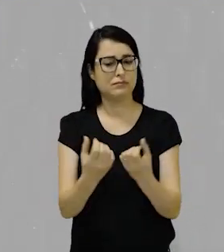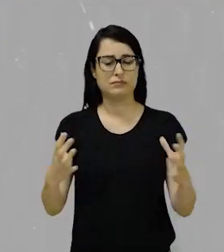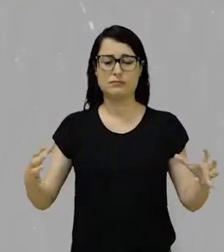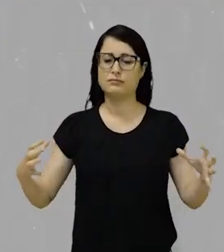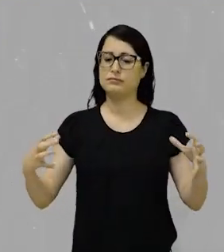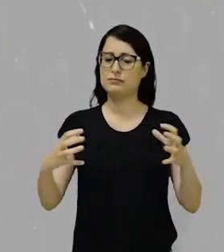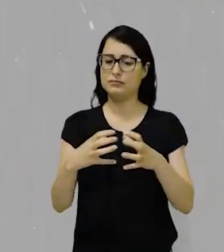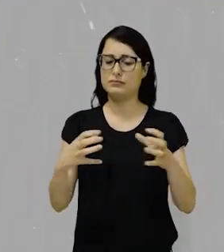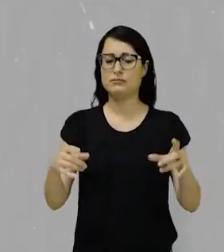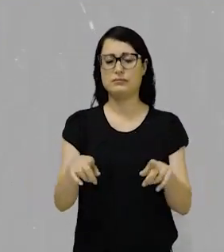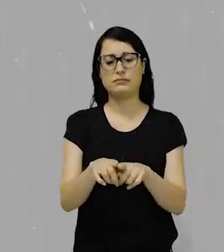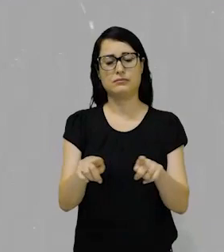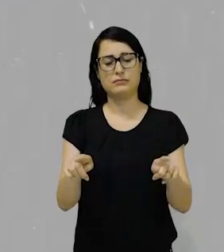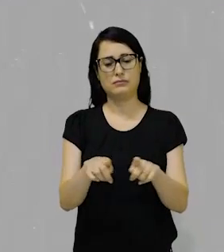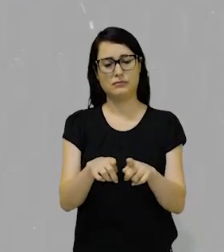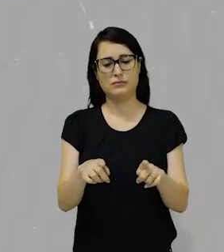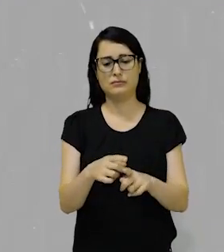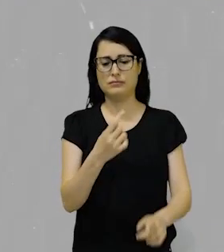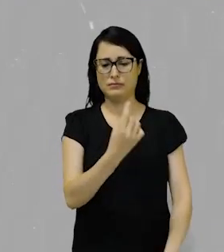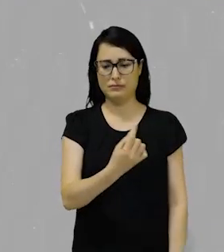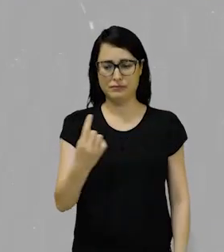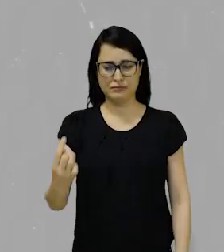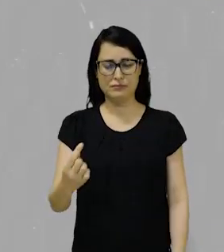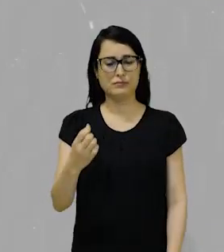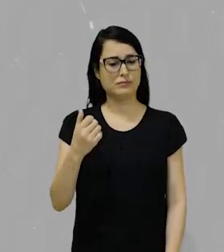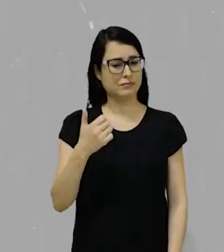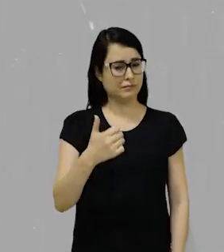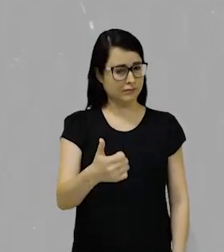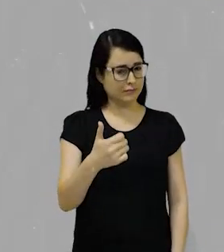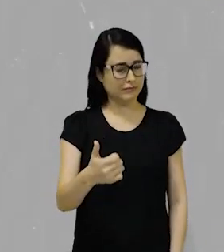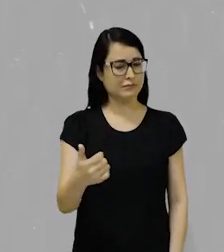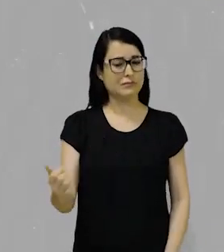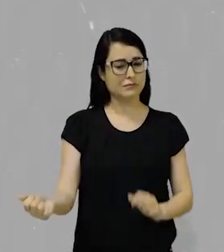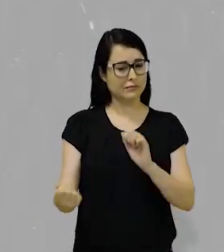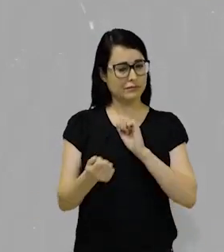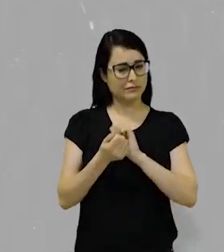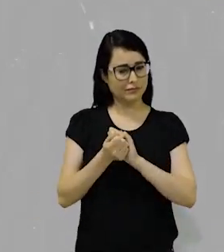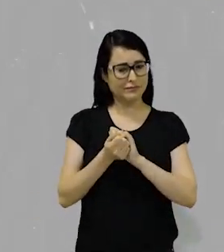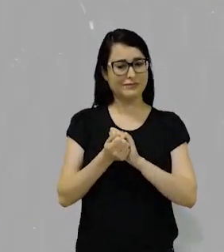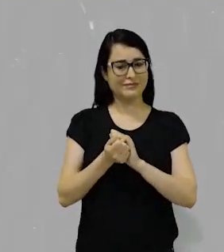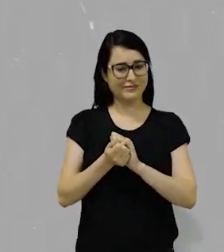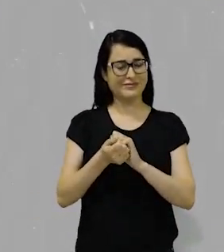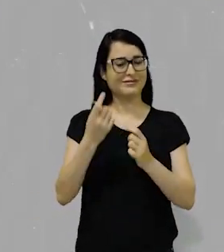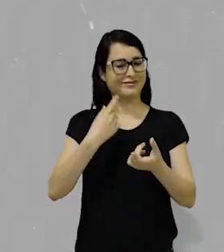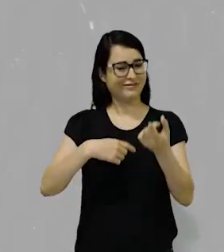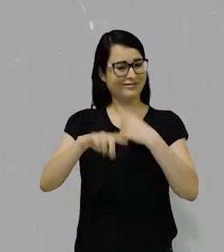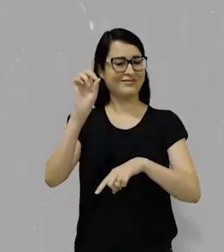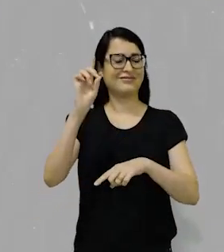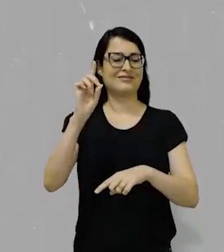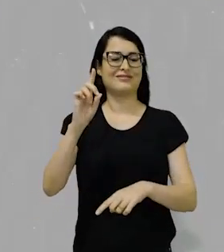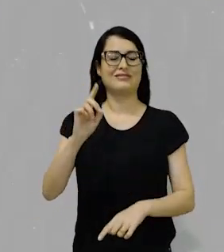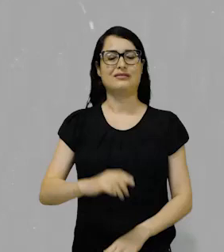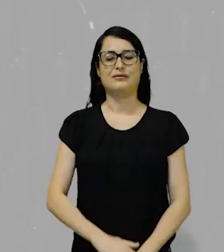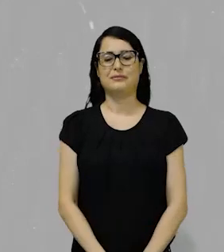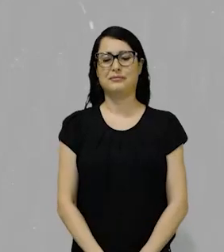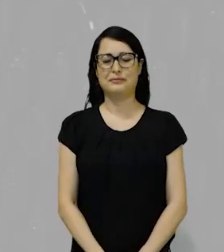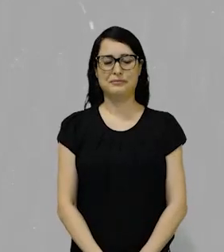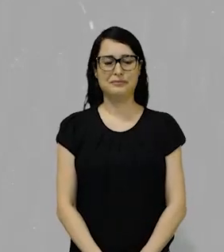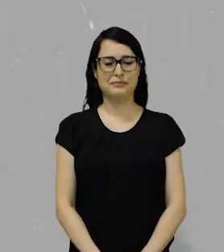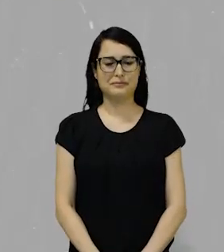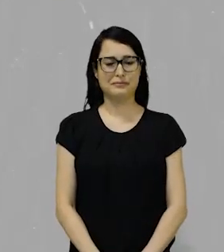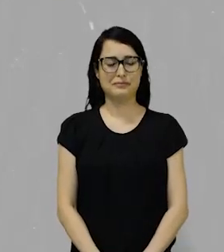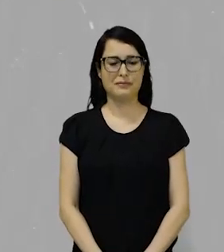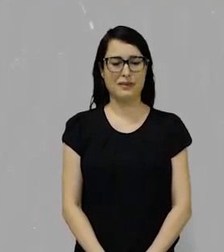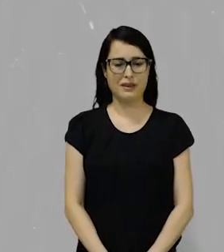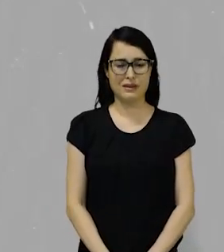coletiva, mas também de maneira individual, beleza? Então, fica com a gente que é, ó, sucesso, galera, tá bom?